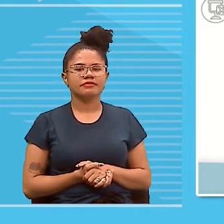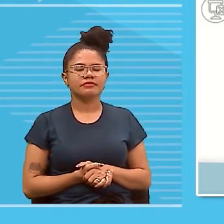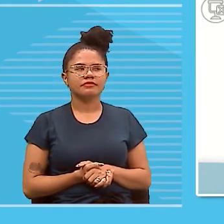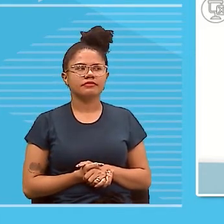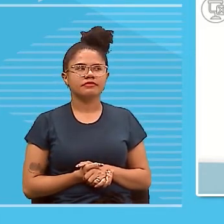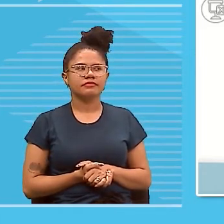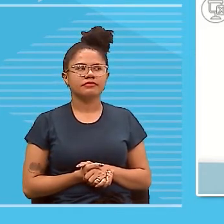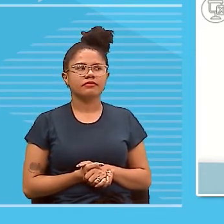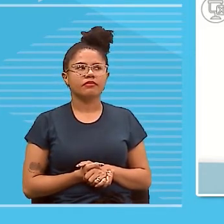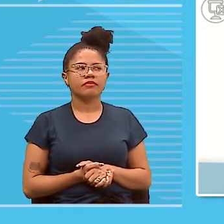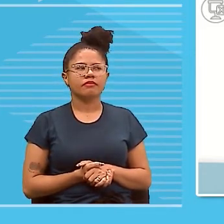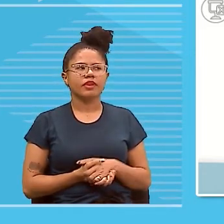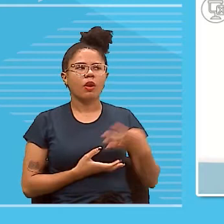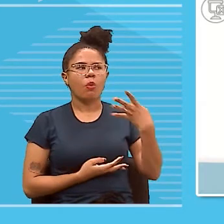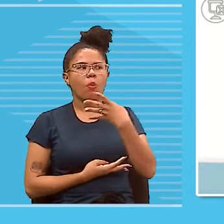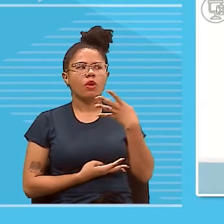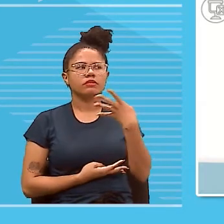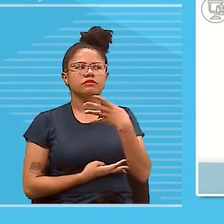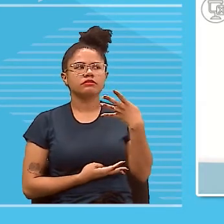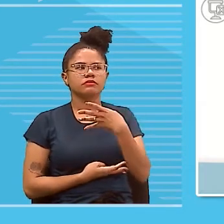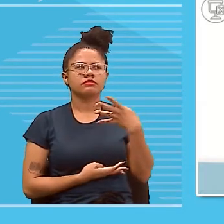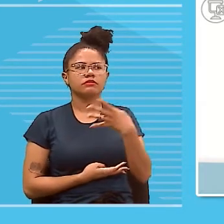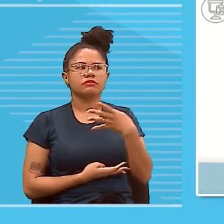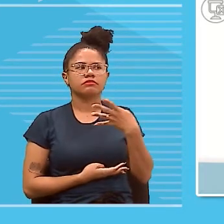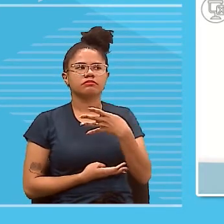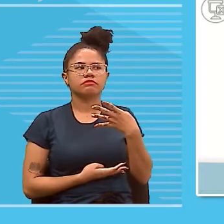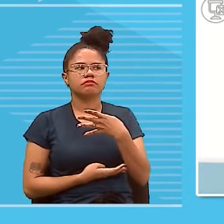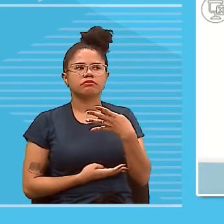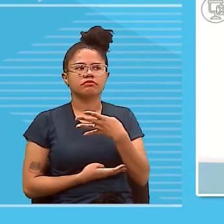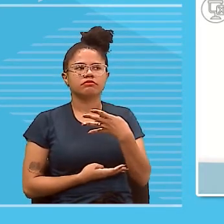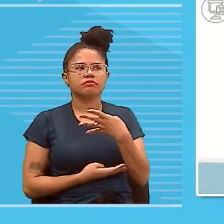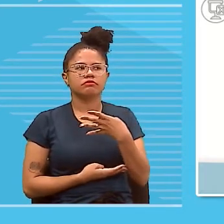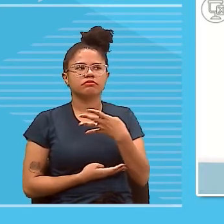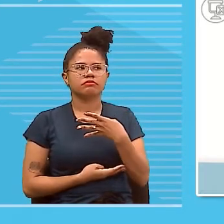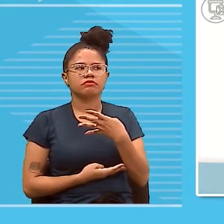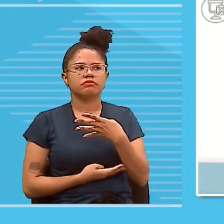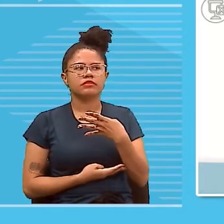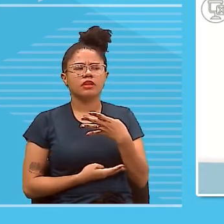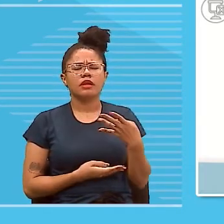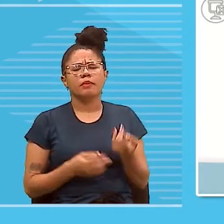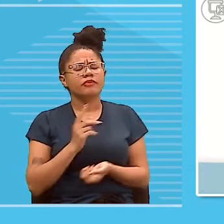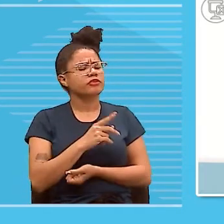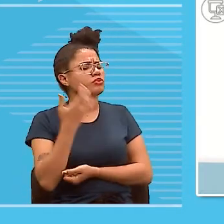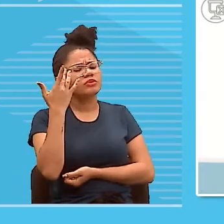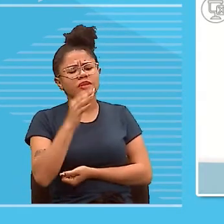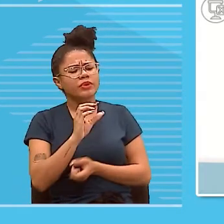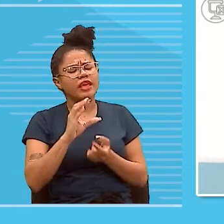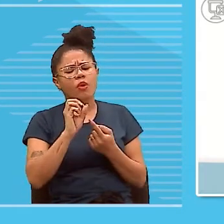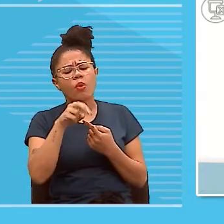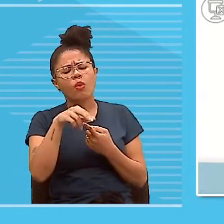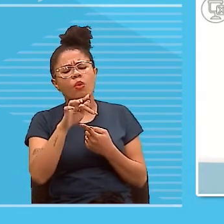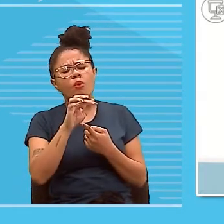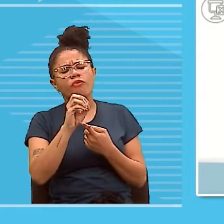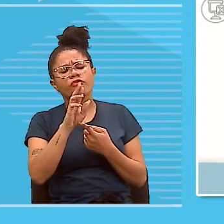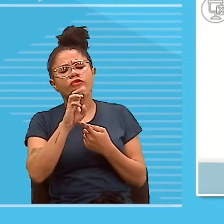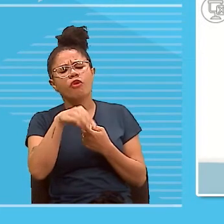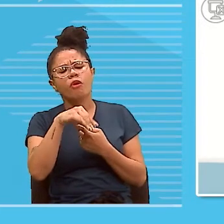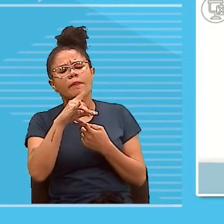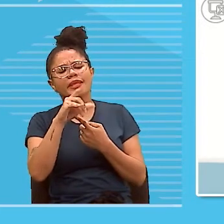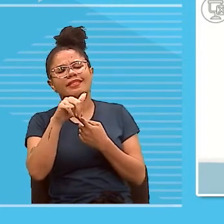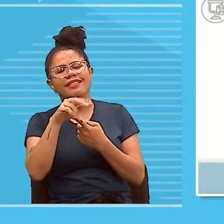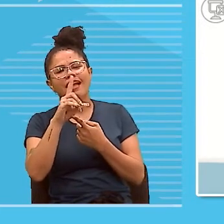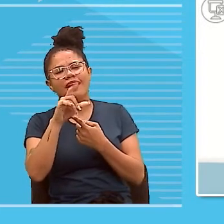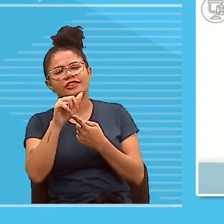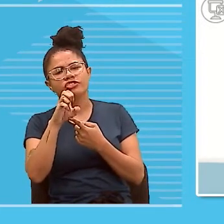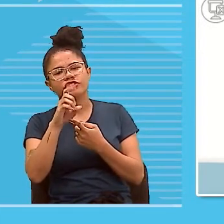as conformativas me dão uma ideia de conformidade Prof eu não sei o que é conformidade é uma adequação de